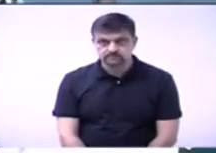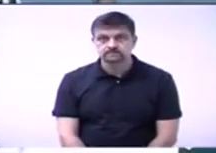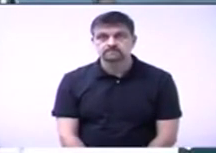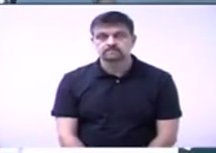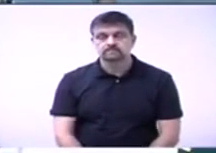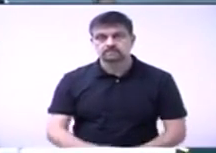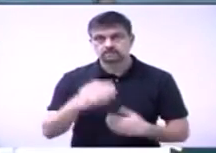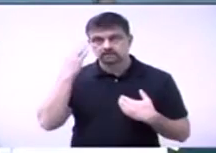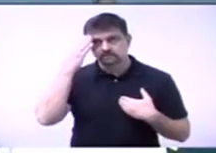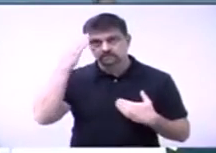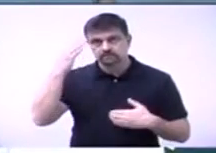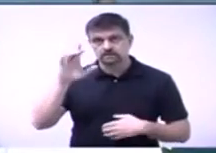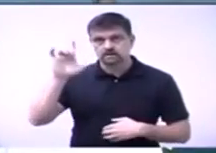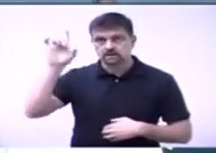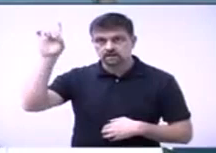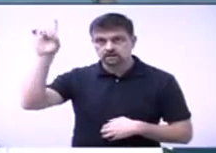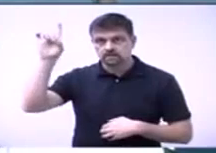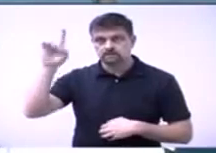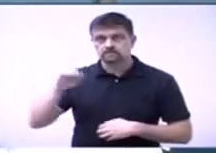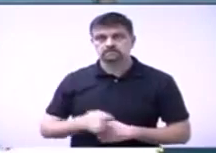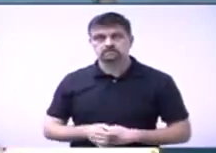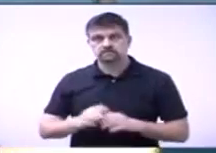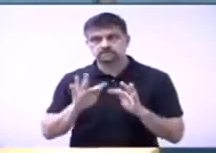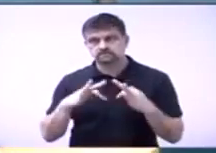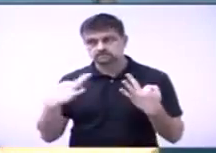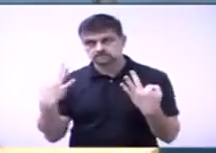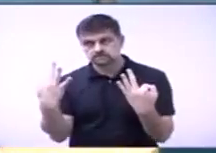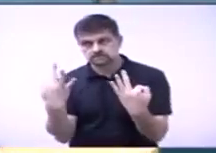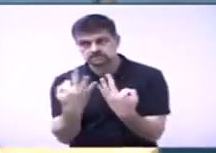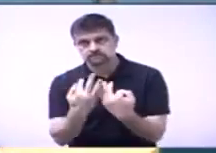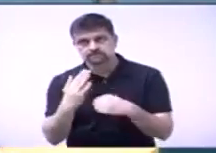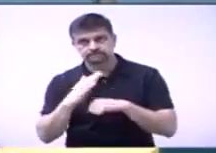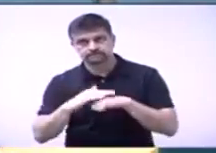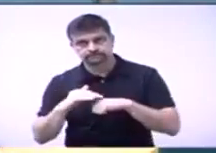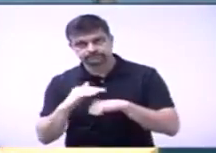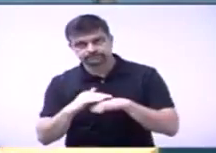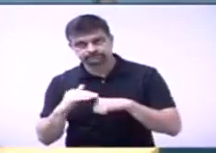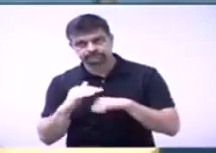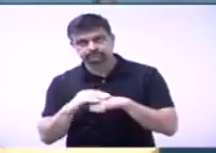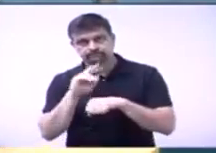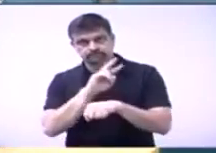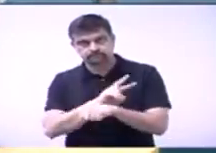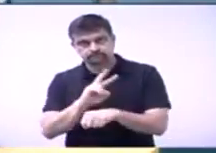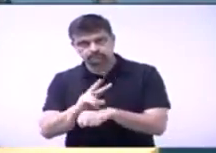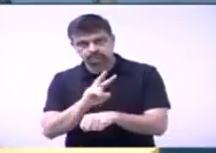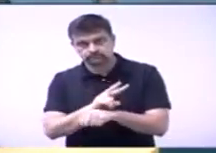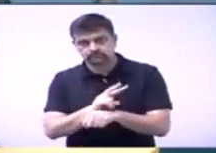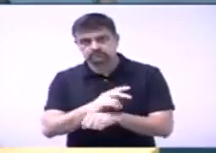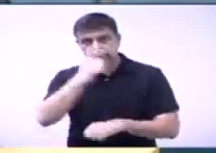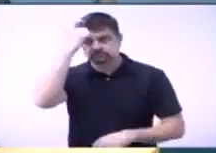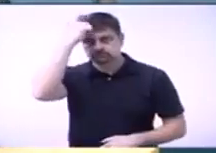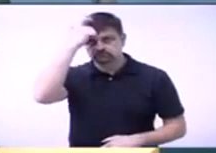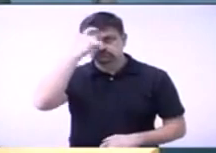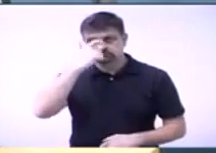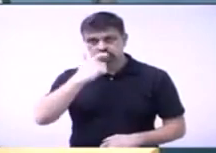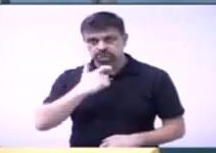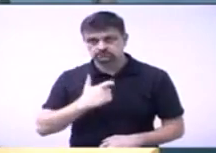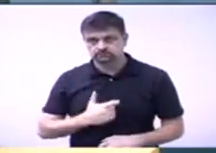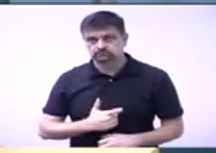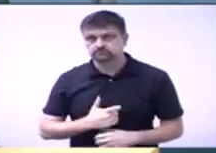Muito obrigada e que Deus conforte o coração dos familiares do Dr. Rodrigo. Eu, na qualidade